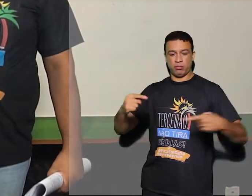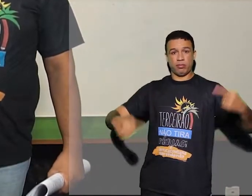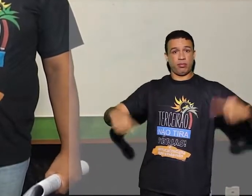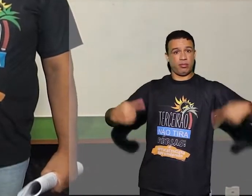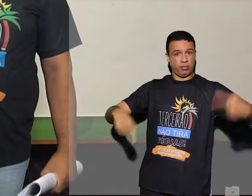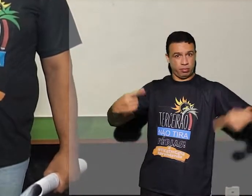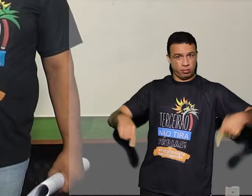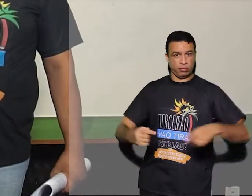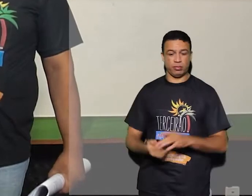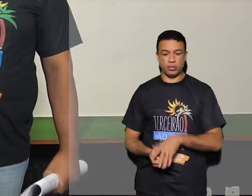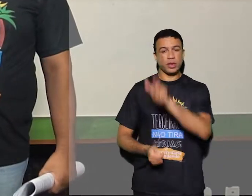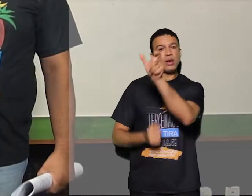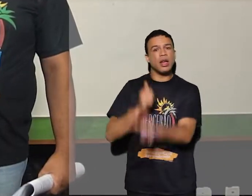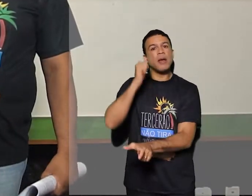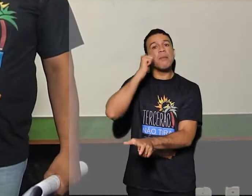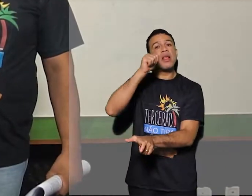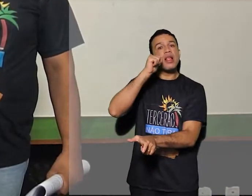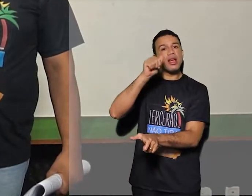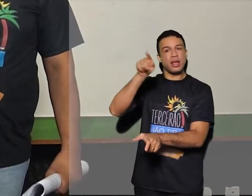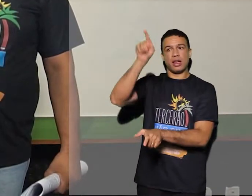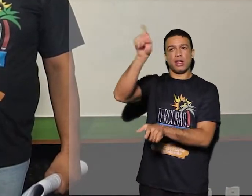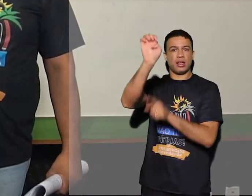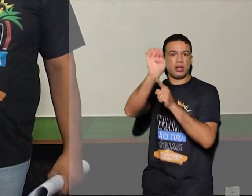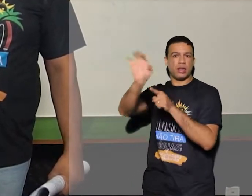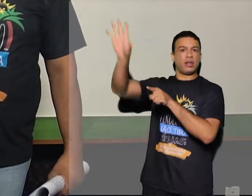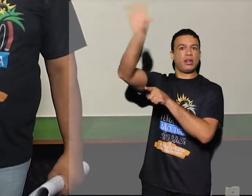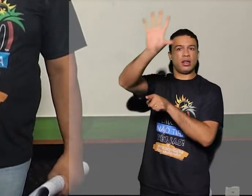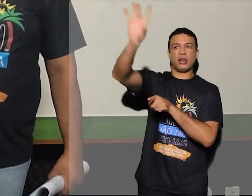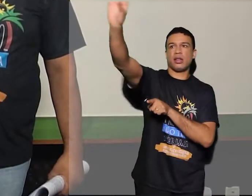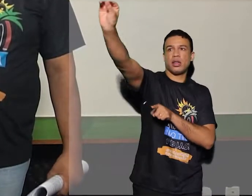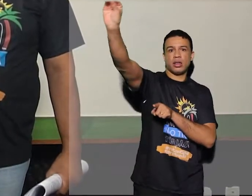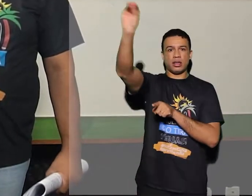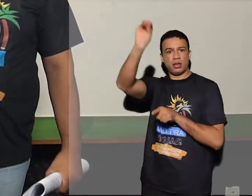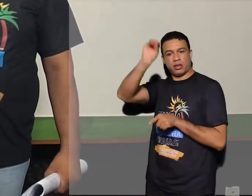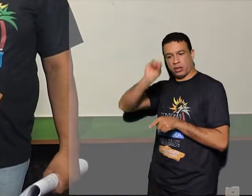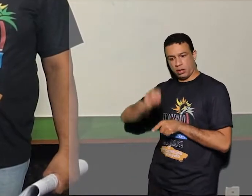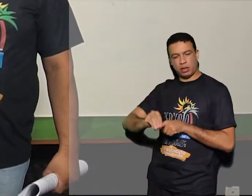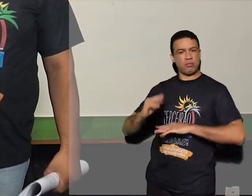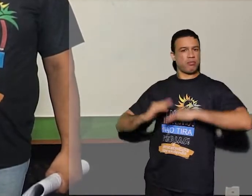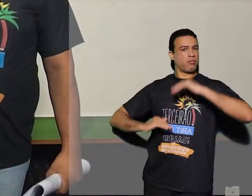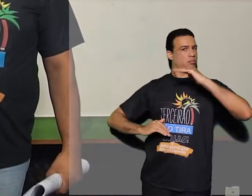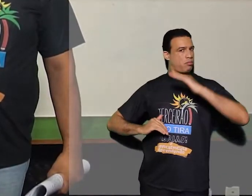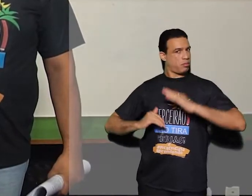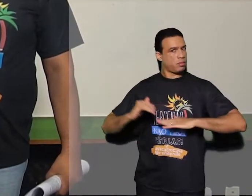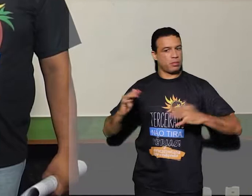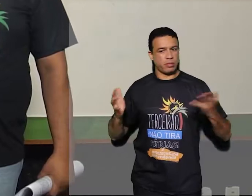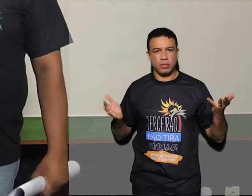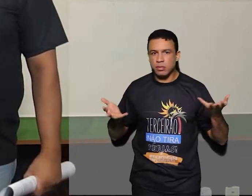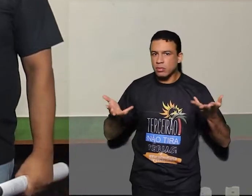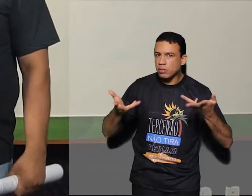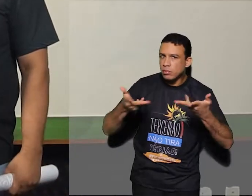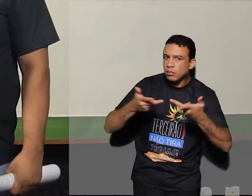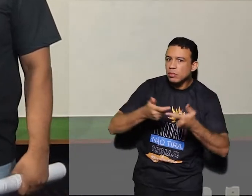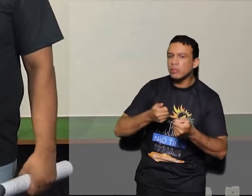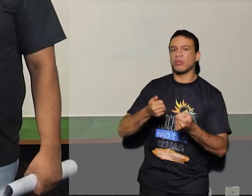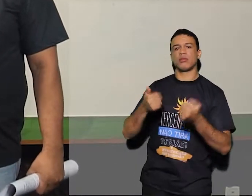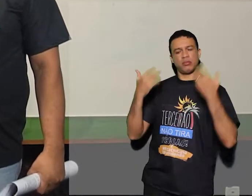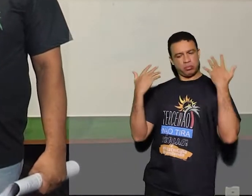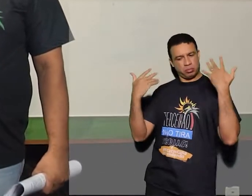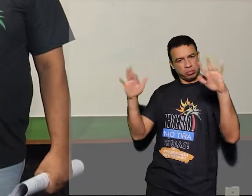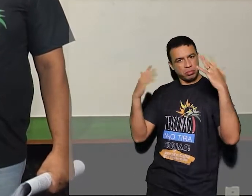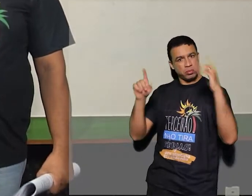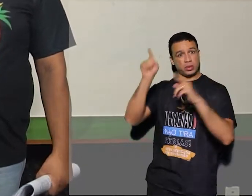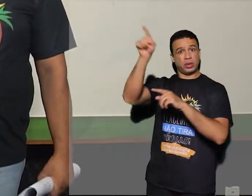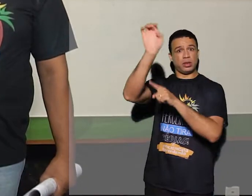pintora, era mulher, veio da Europa com uma carga de profissionalismo gigantesco, né? Era muito aplaudida e elogiada